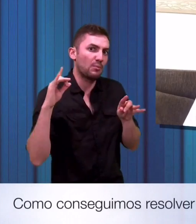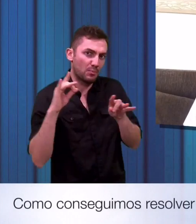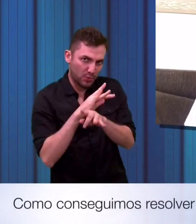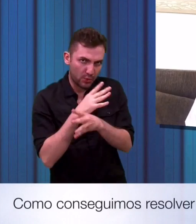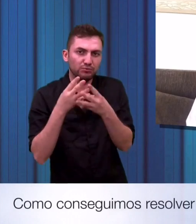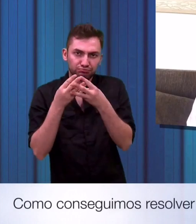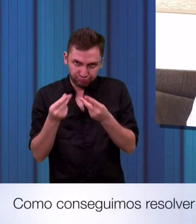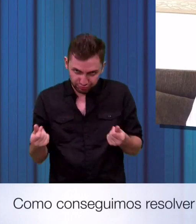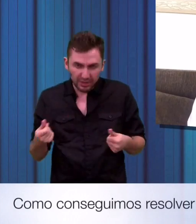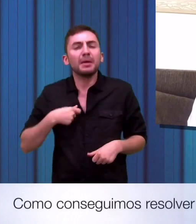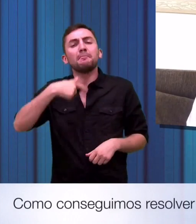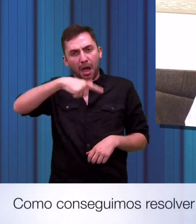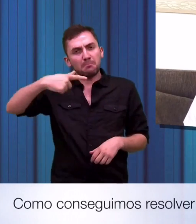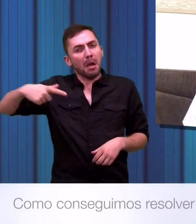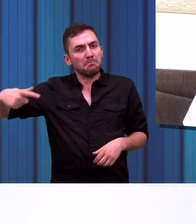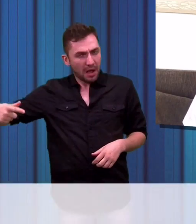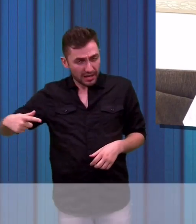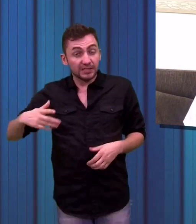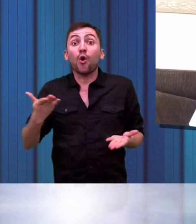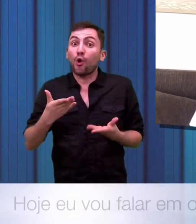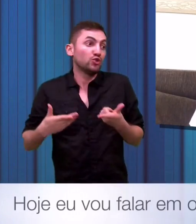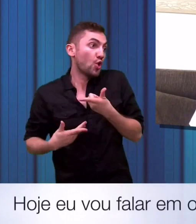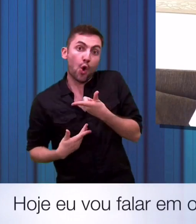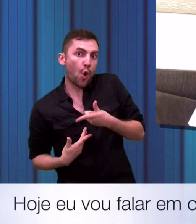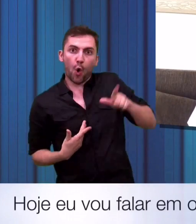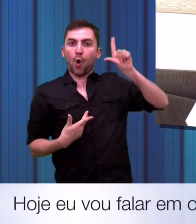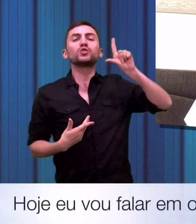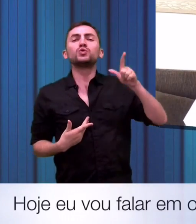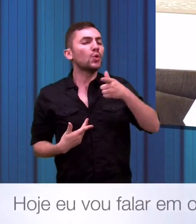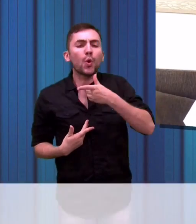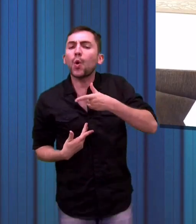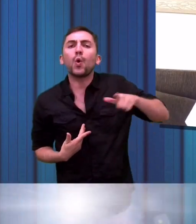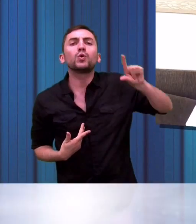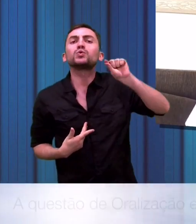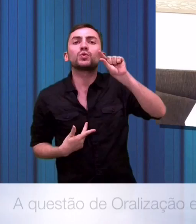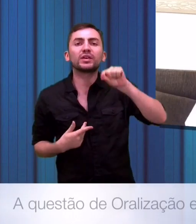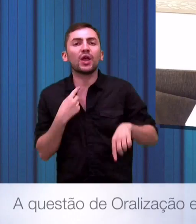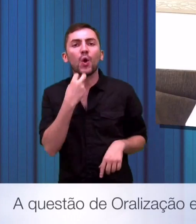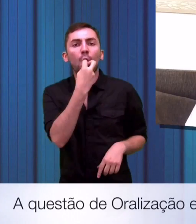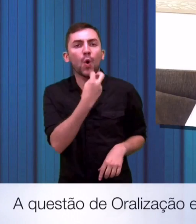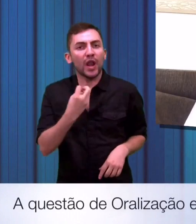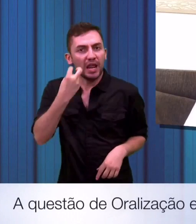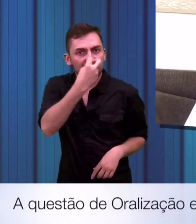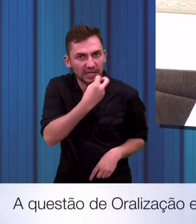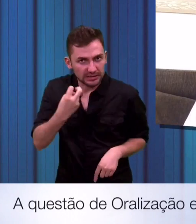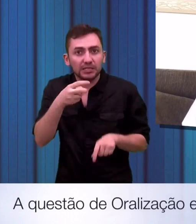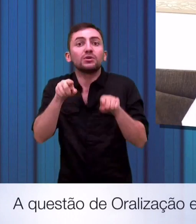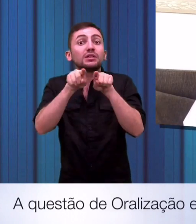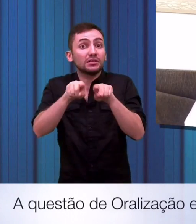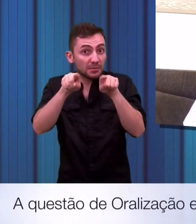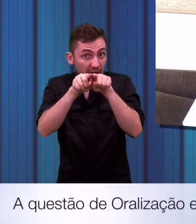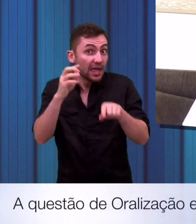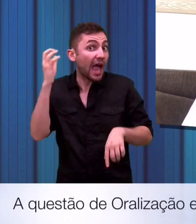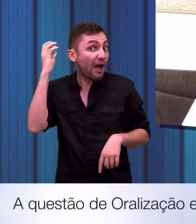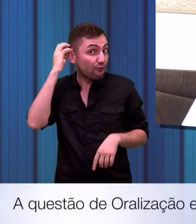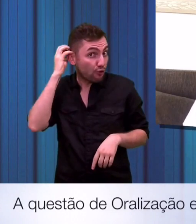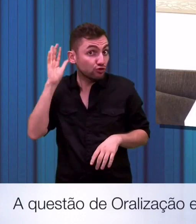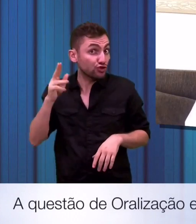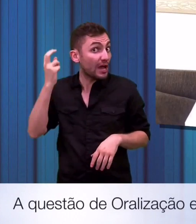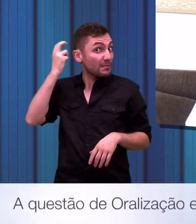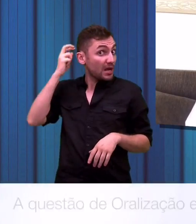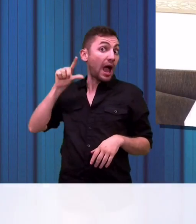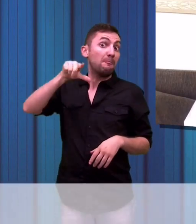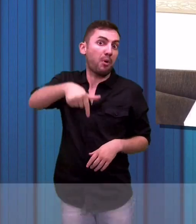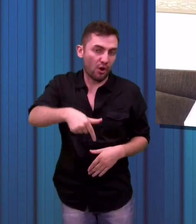esse problema e algumas outras coisas. Hoje eu vou falar em outro aspecto, a questão da oralização e a questão de